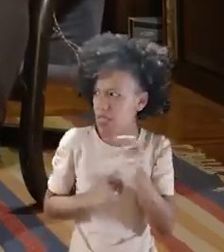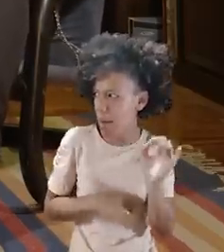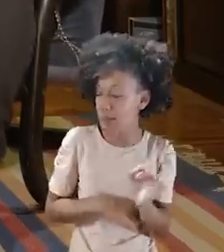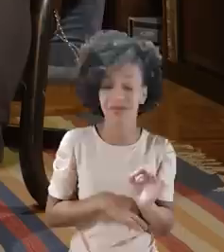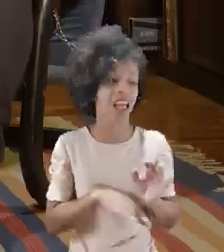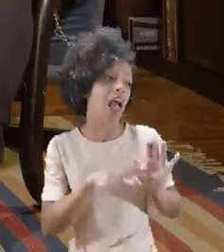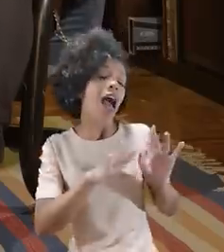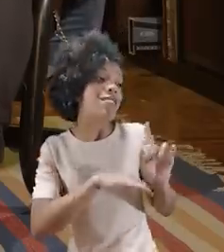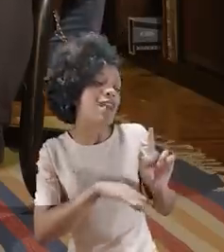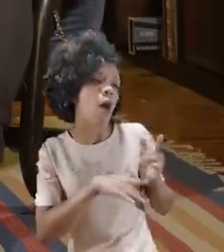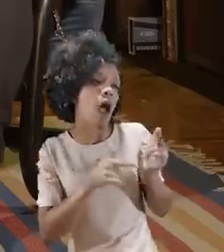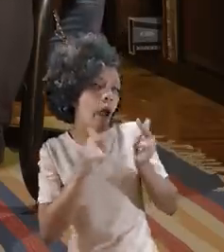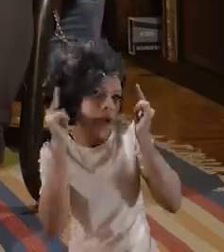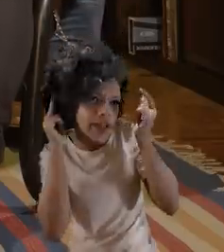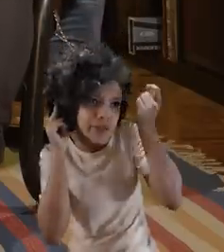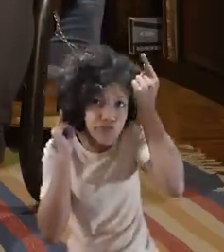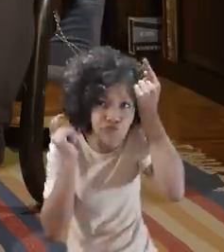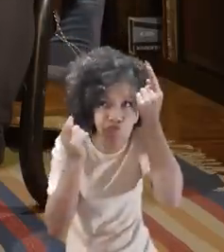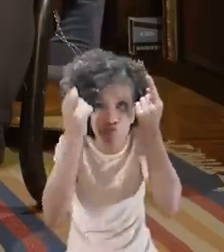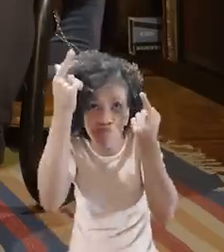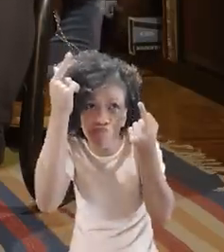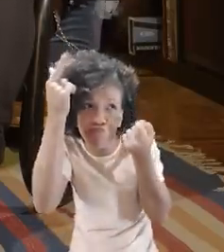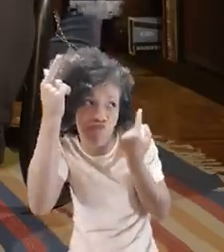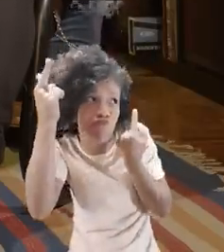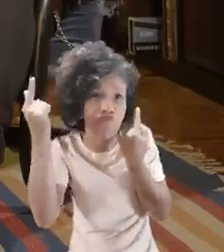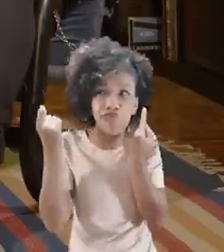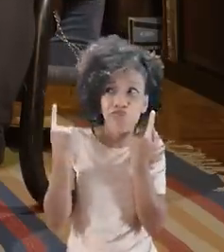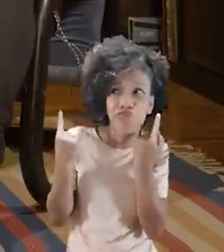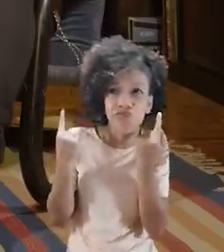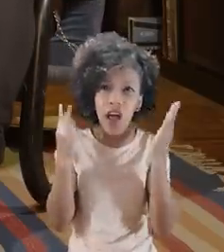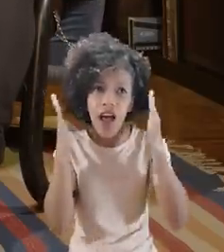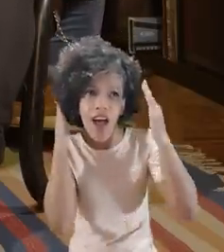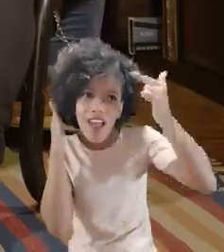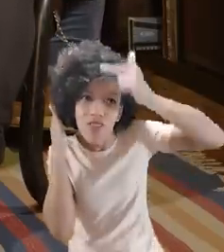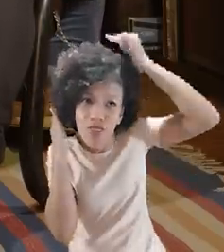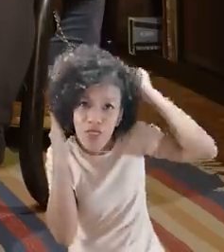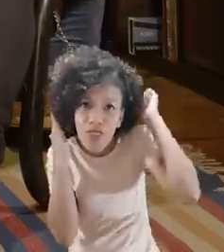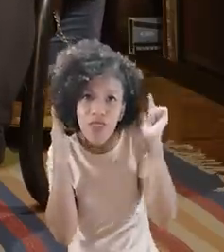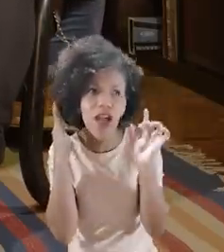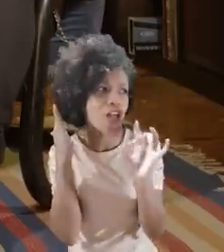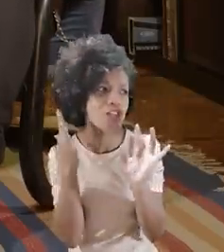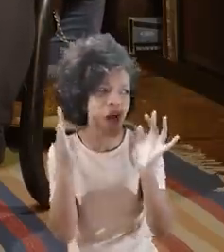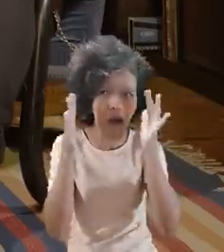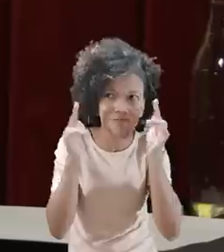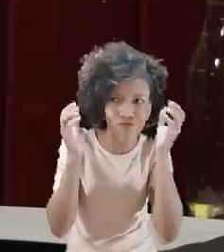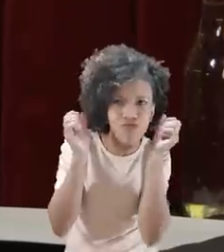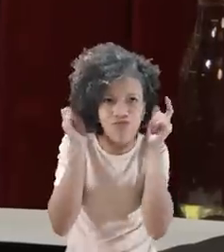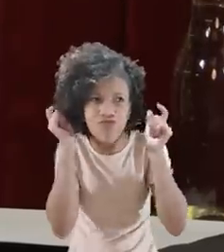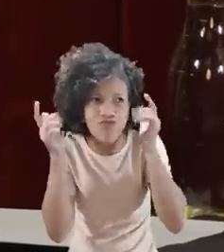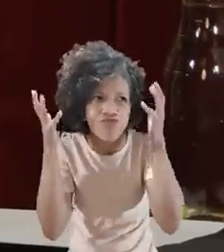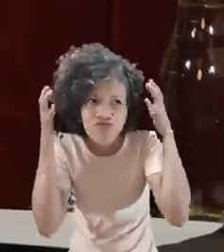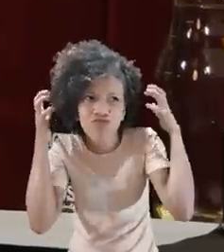100% é o Careca enrustido que só tem do lado que aqui do lado e deixa só os fiozinhos